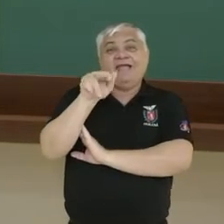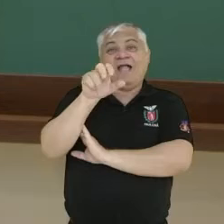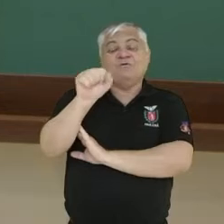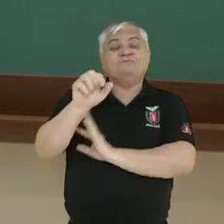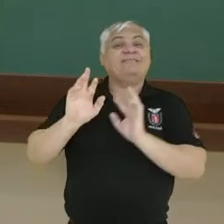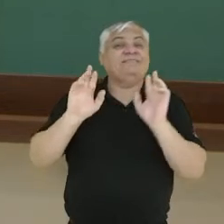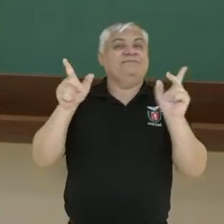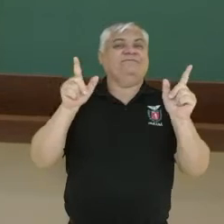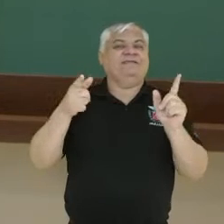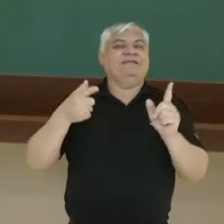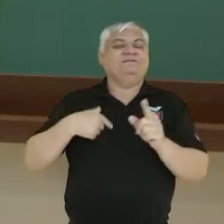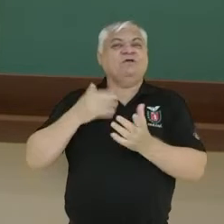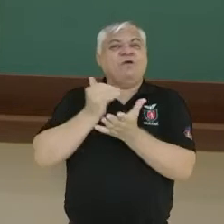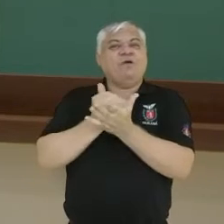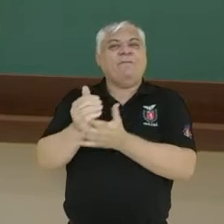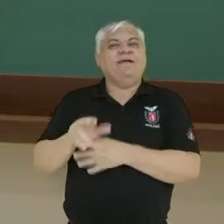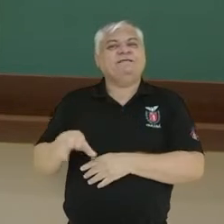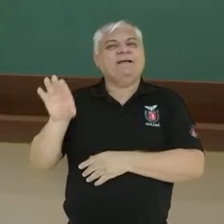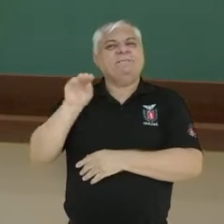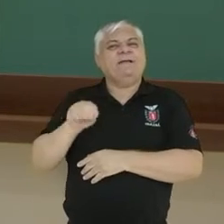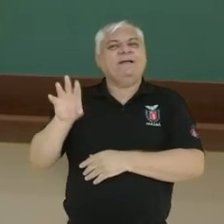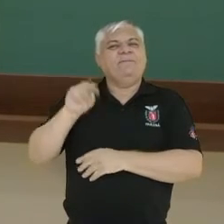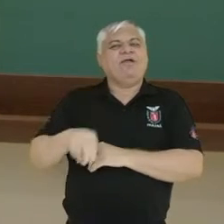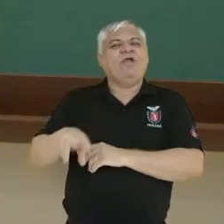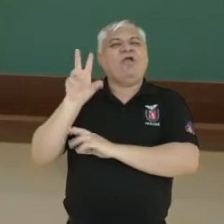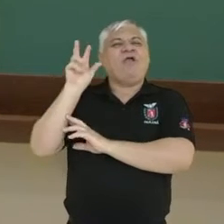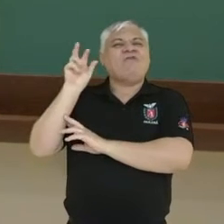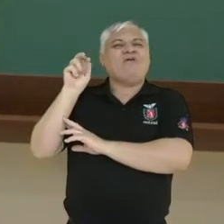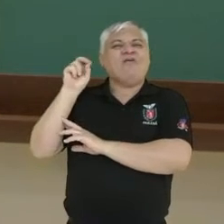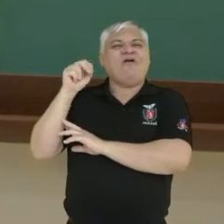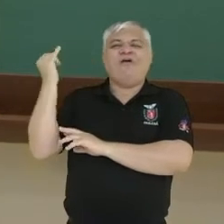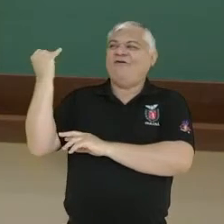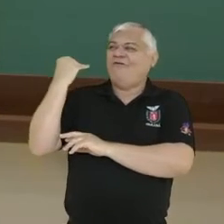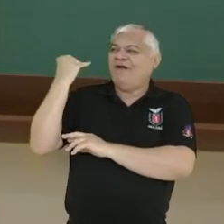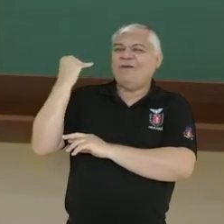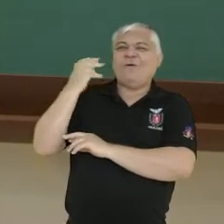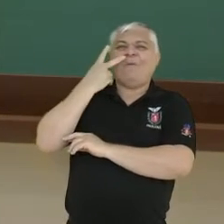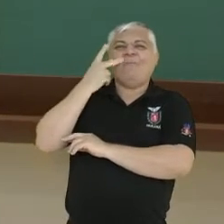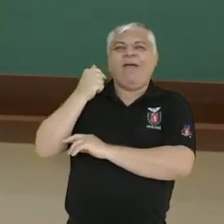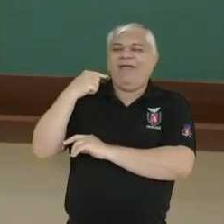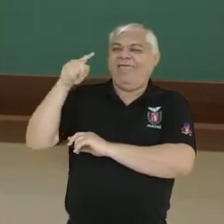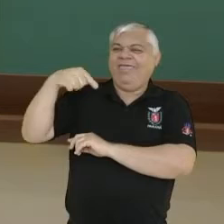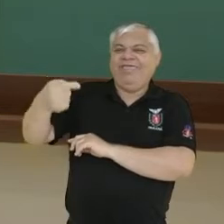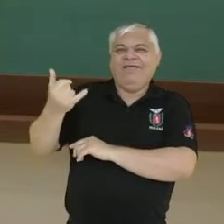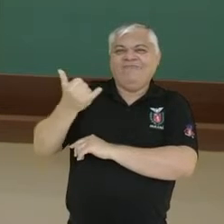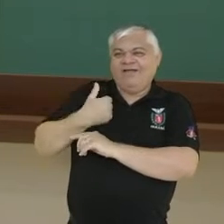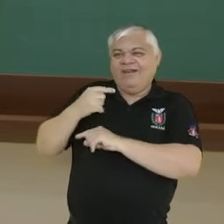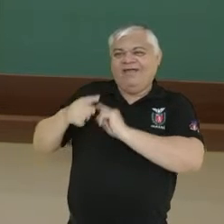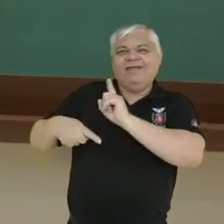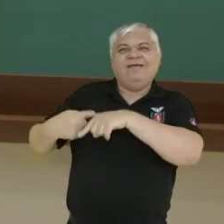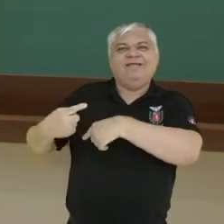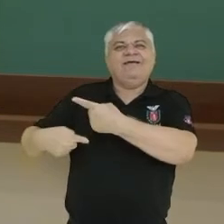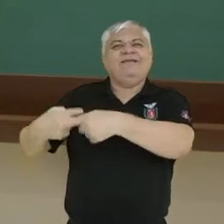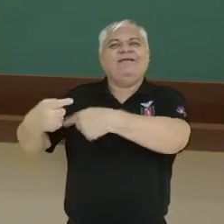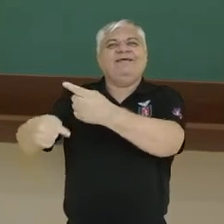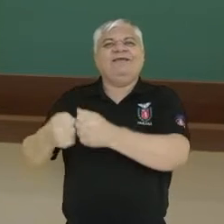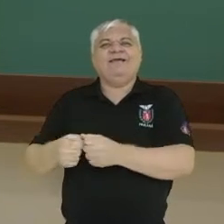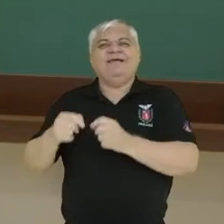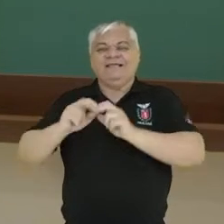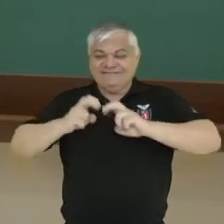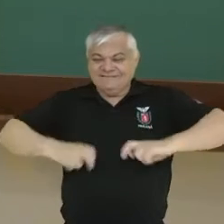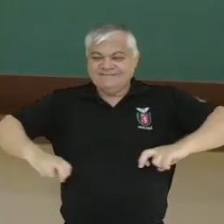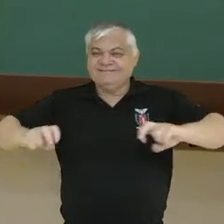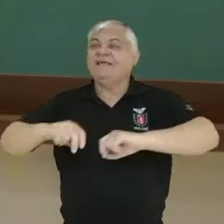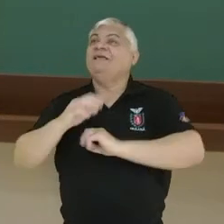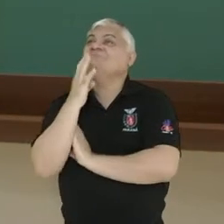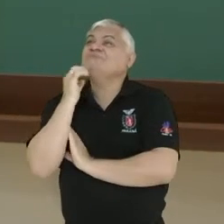Então, aquelas histórias que os avós podem nos contar, às vezes a gente senta, né, para ouvir certas coisas da